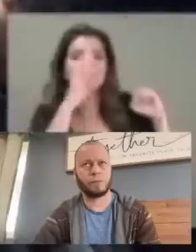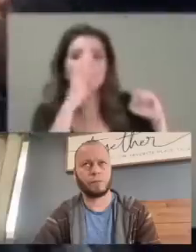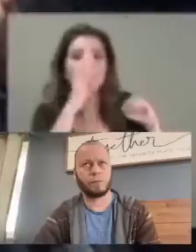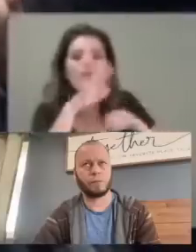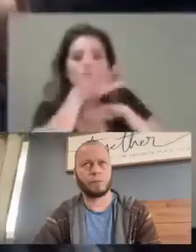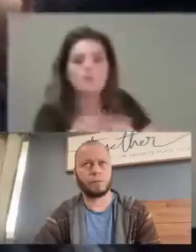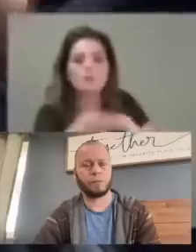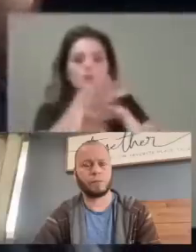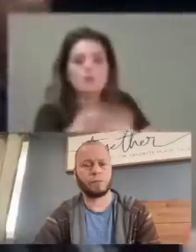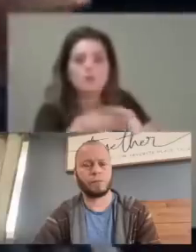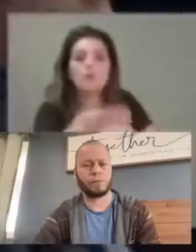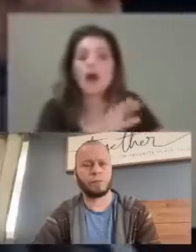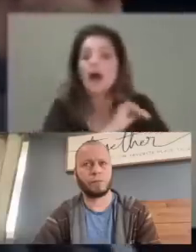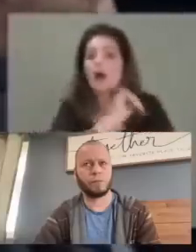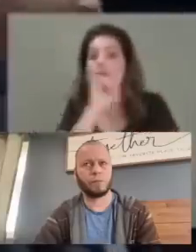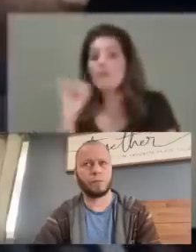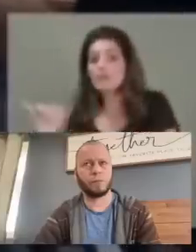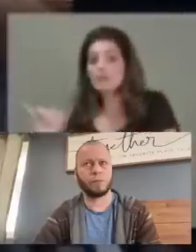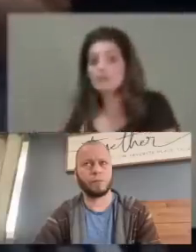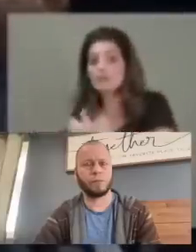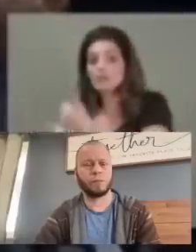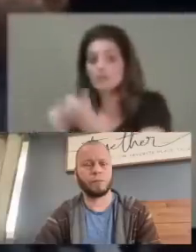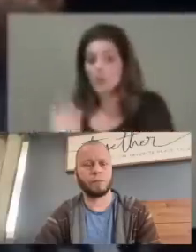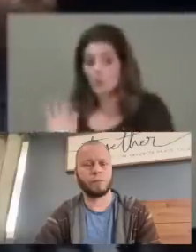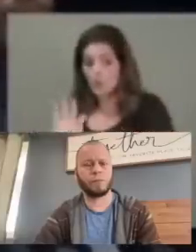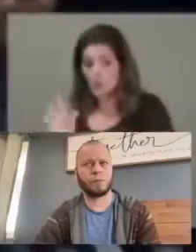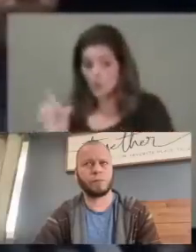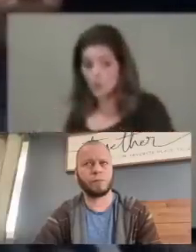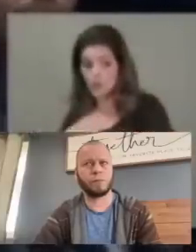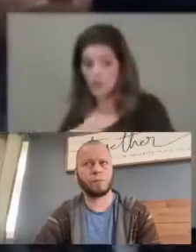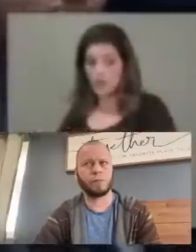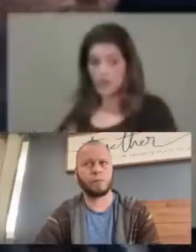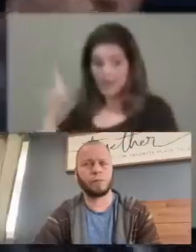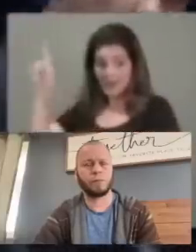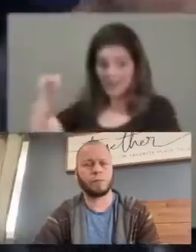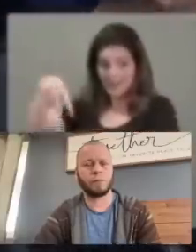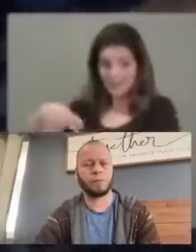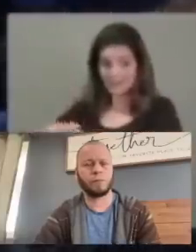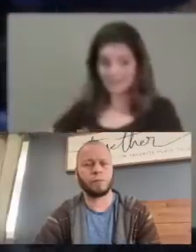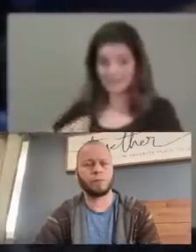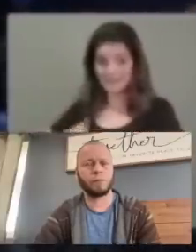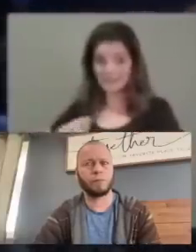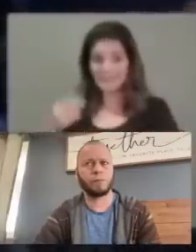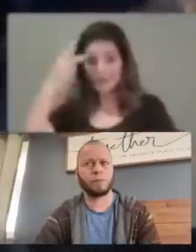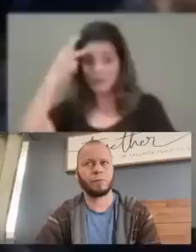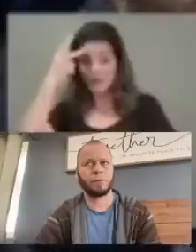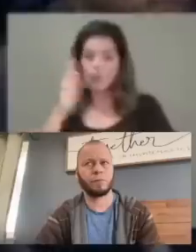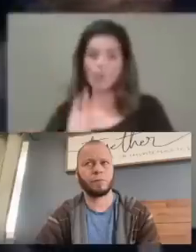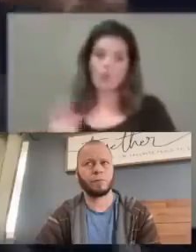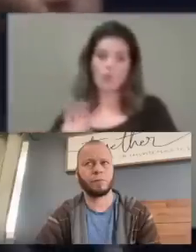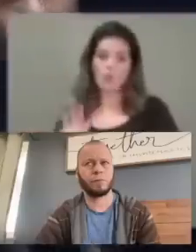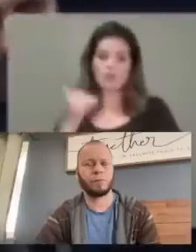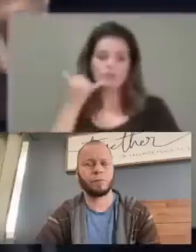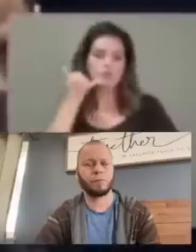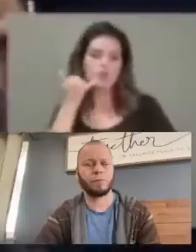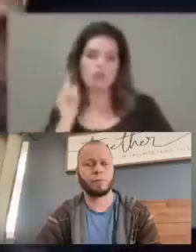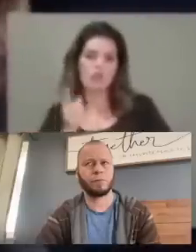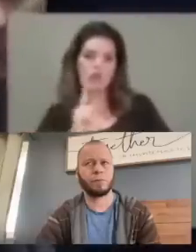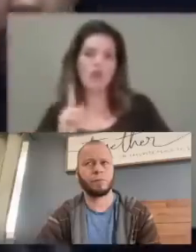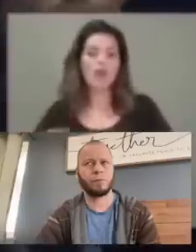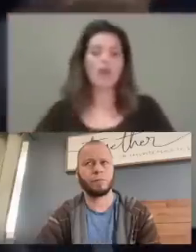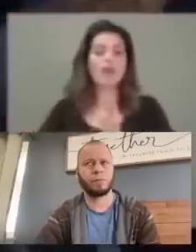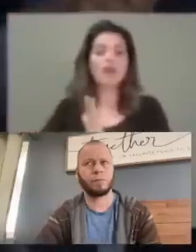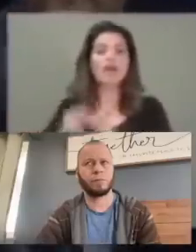reporta ao assessor do Lula que estava em São Paulo em tempo real Lula não tava com celular foi o celular do